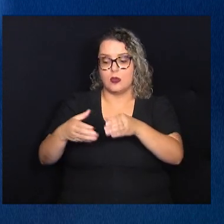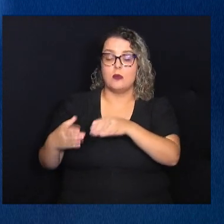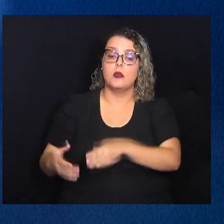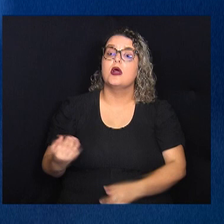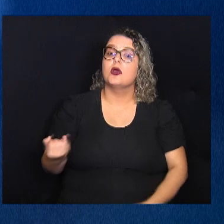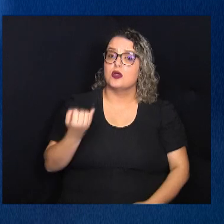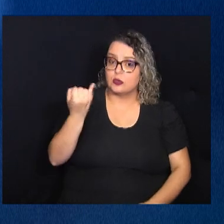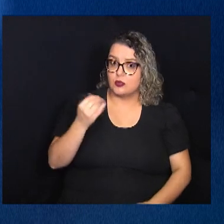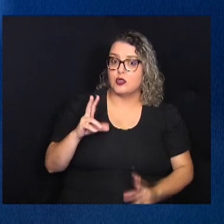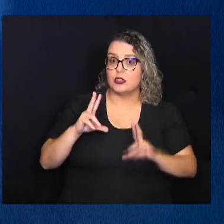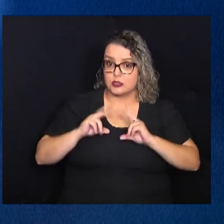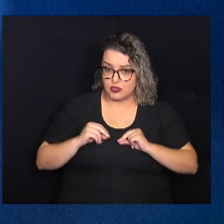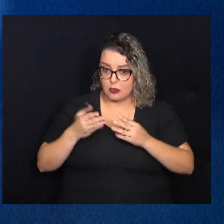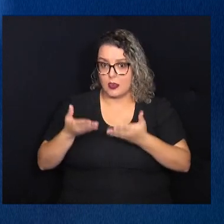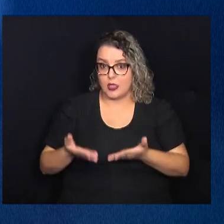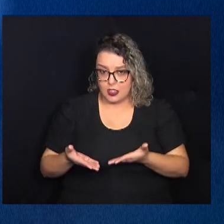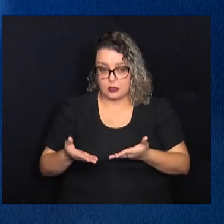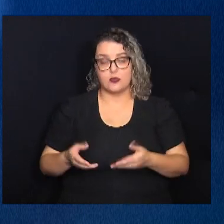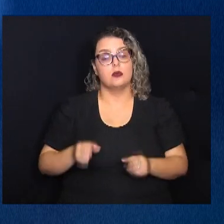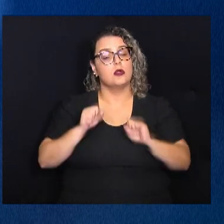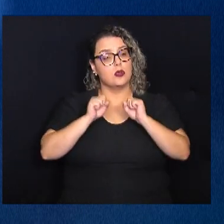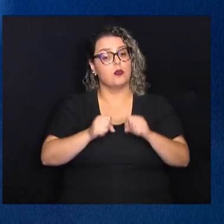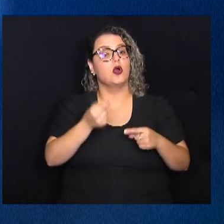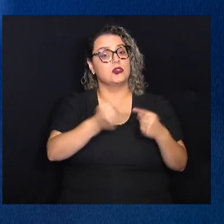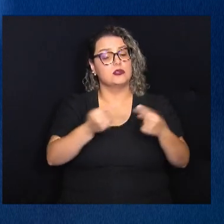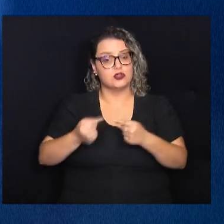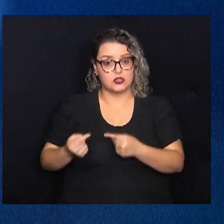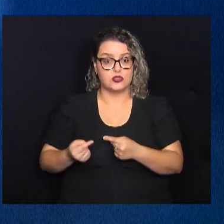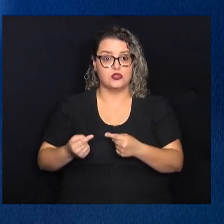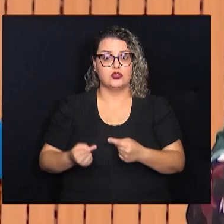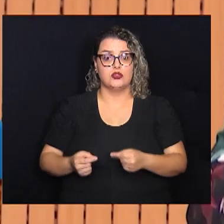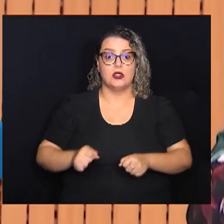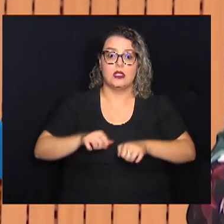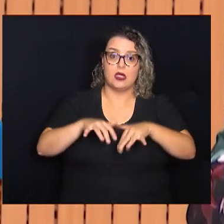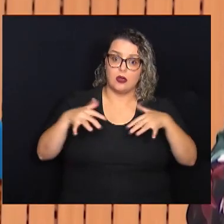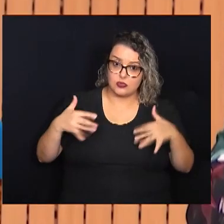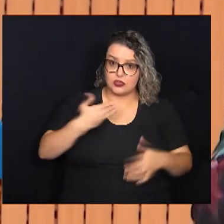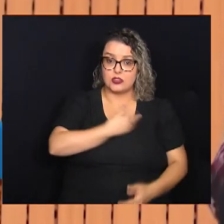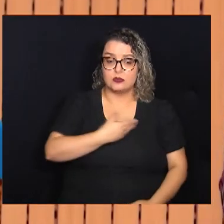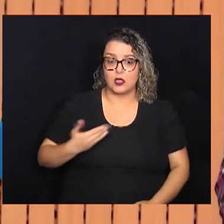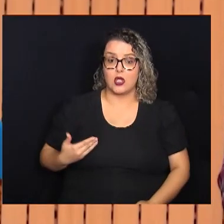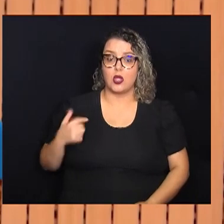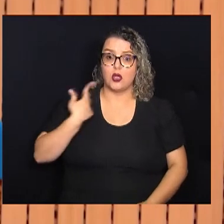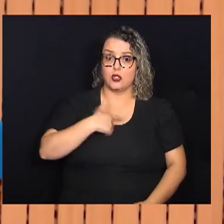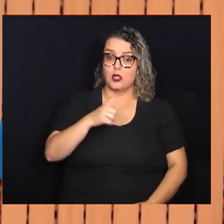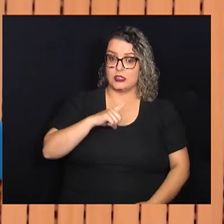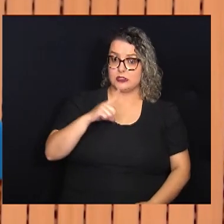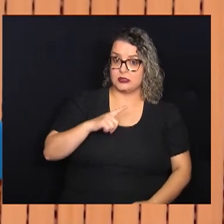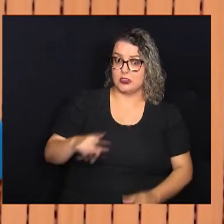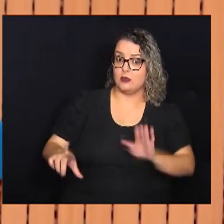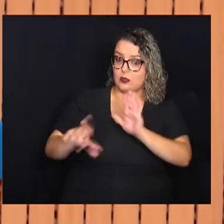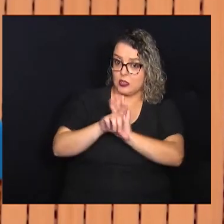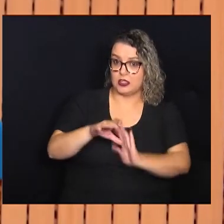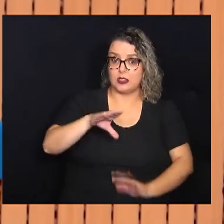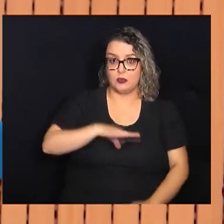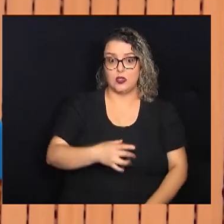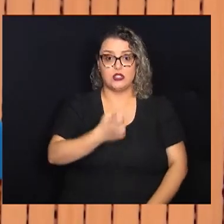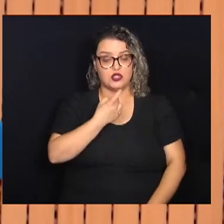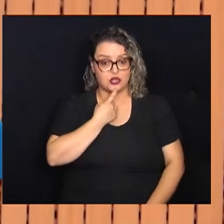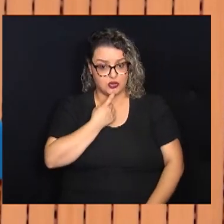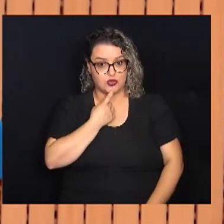quanto ao mérito e deve ainda ser discutido em audiência pública. Nós temos uma legislação no município de Campinas,